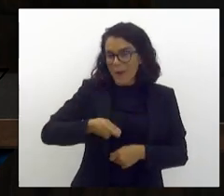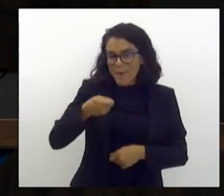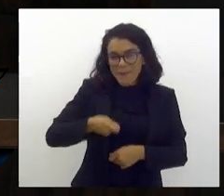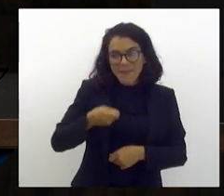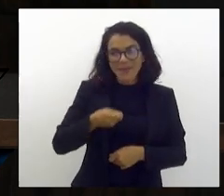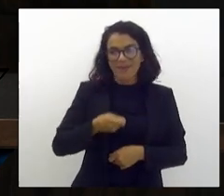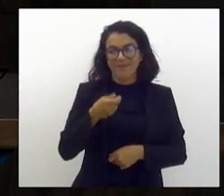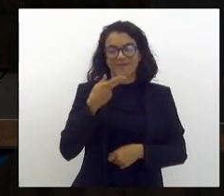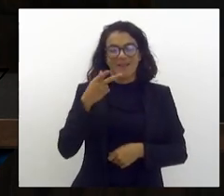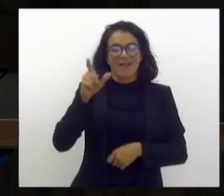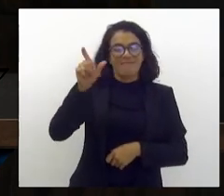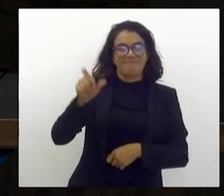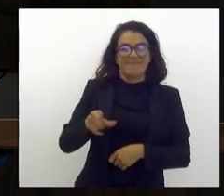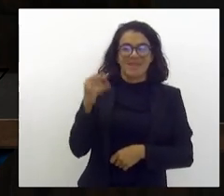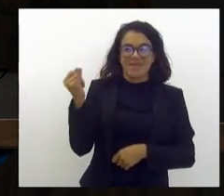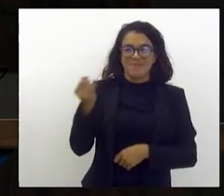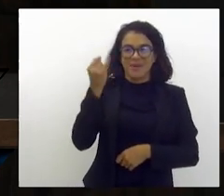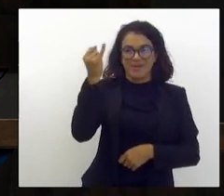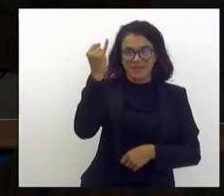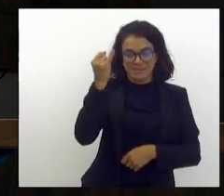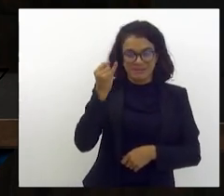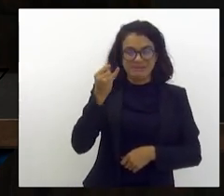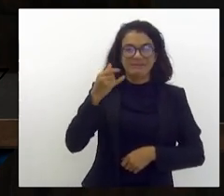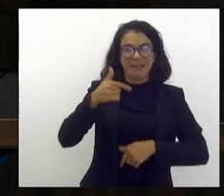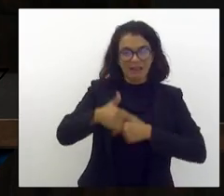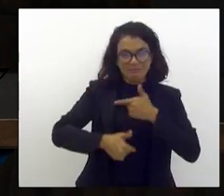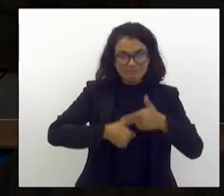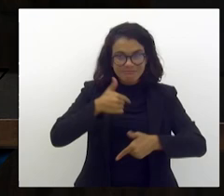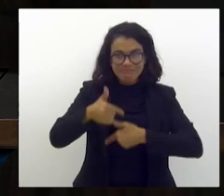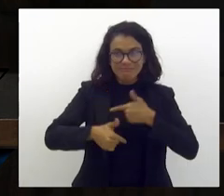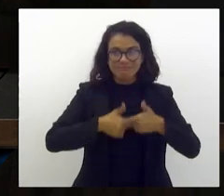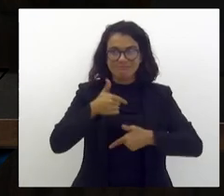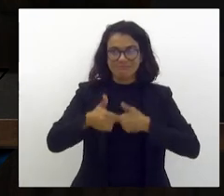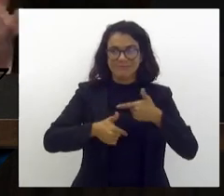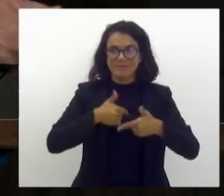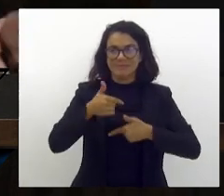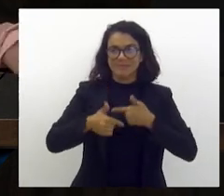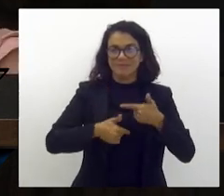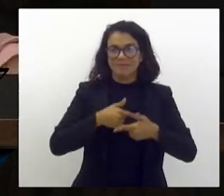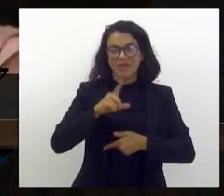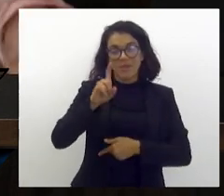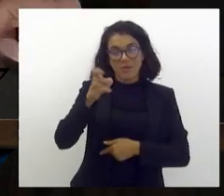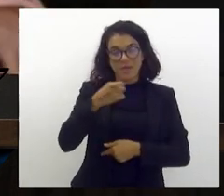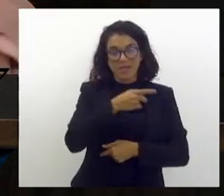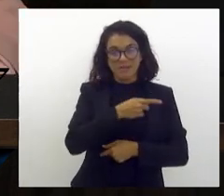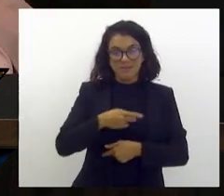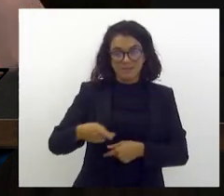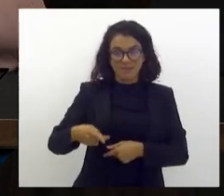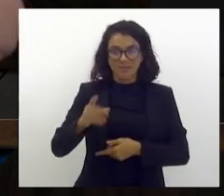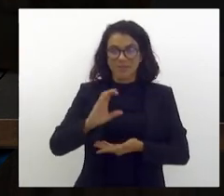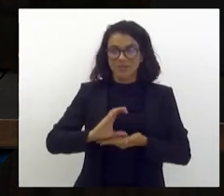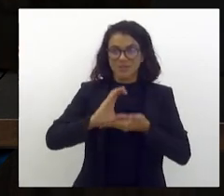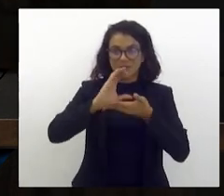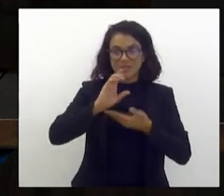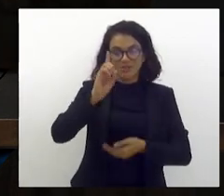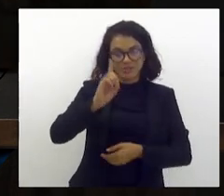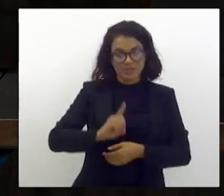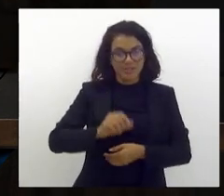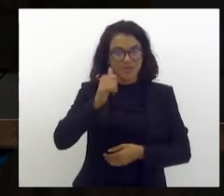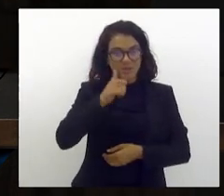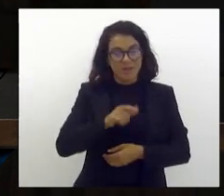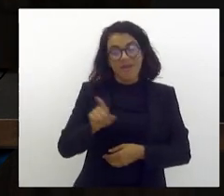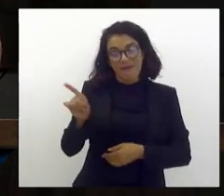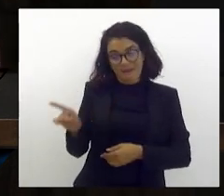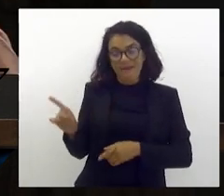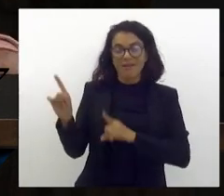importância do papel que ela exerceu. Fui presidente do Conselho Estadual de Direito da Mulher, ela era uma das